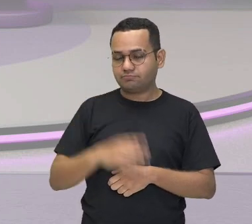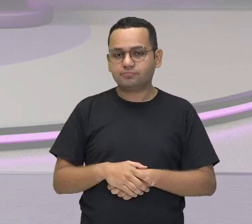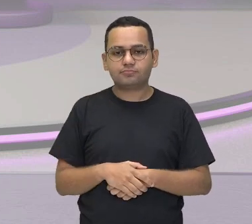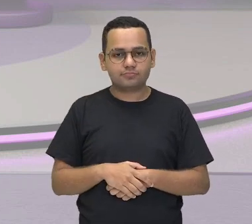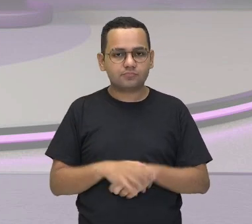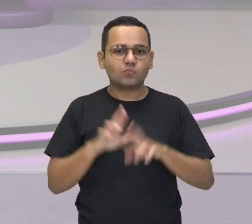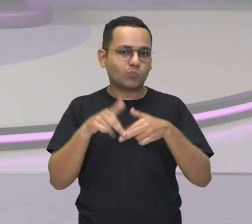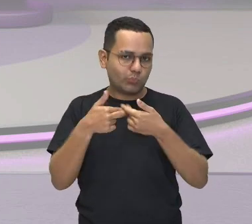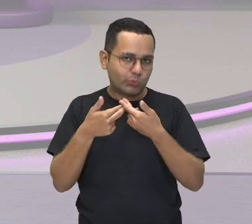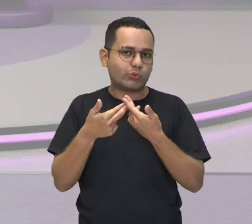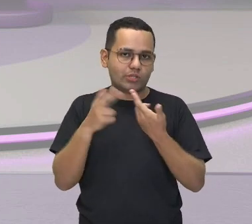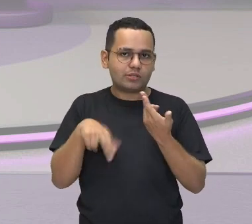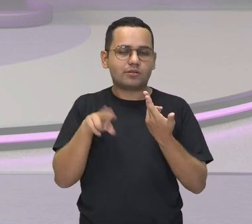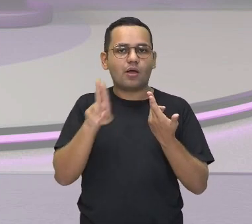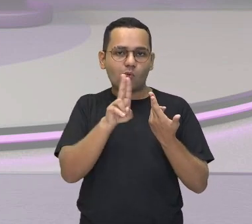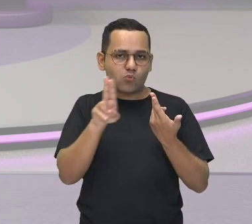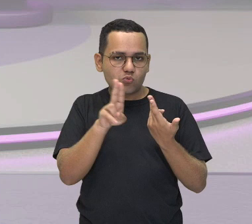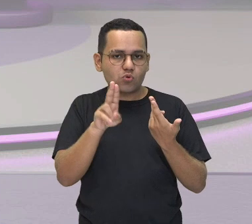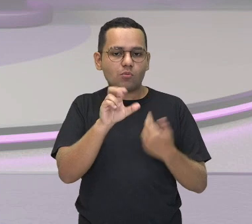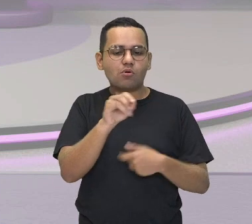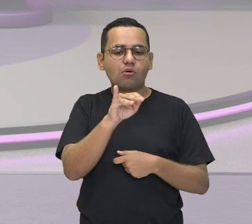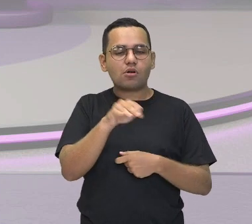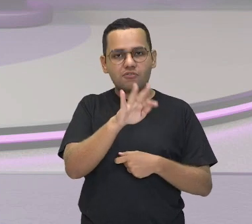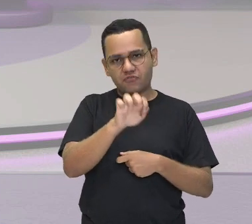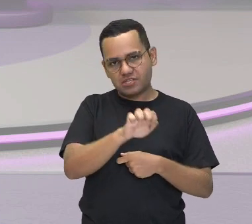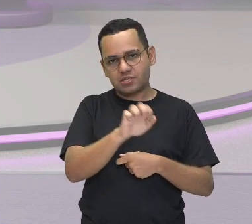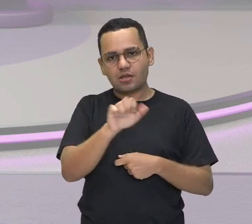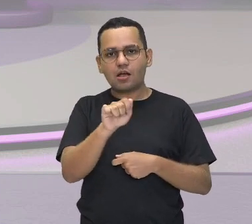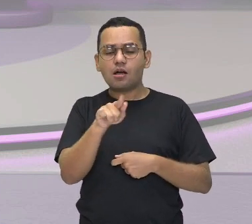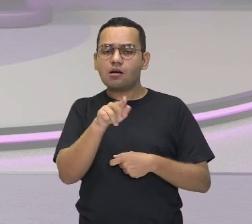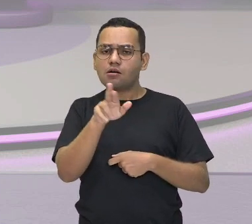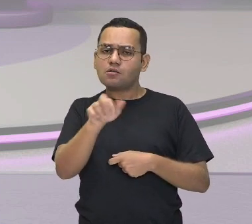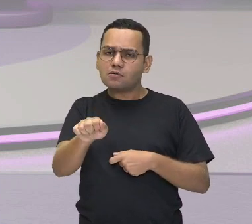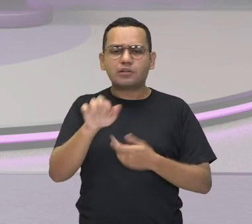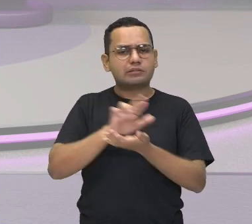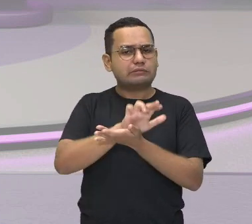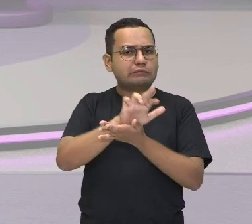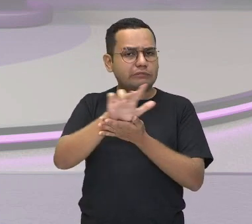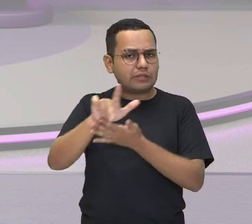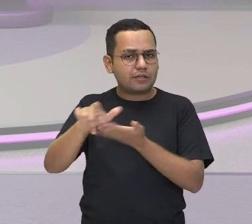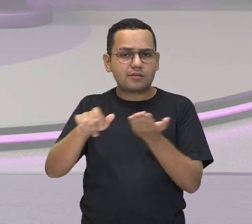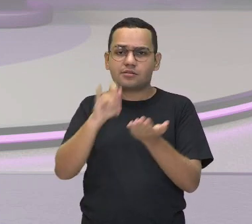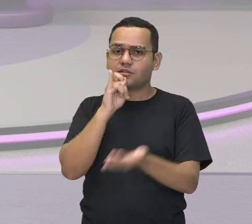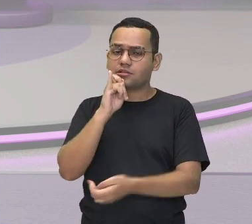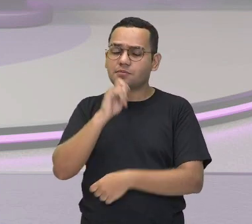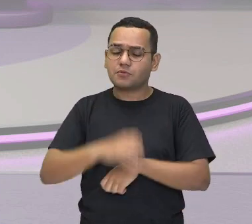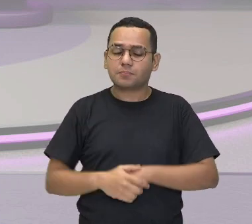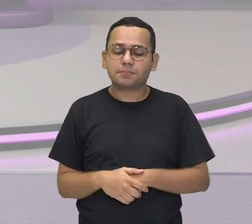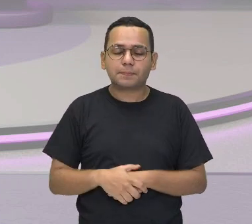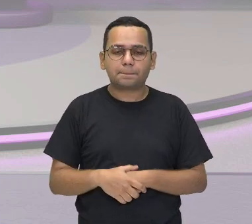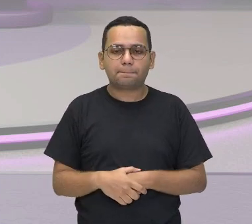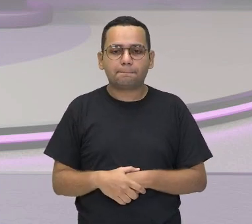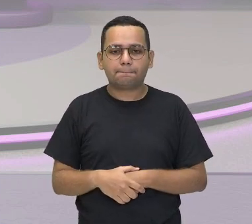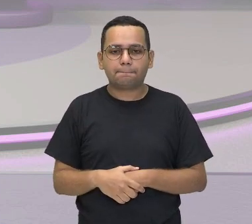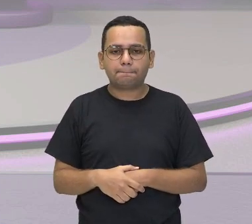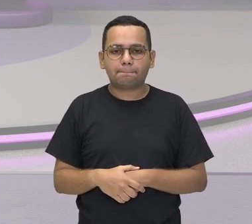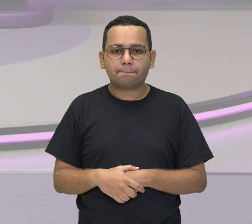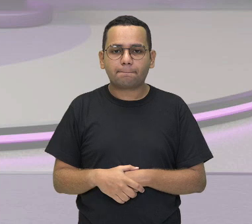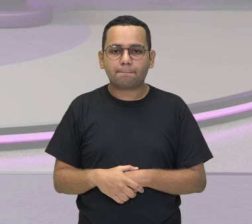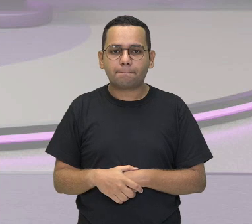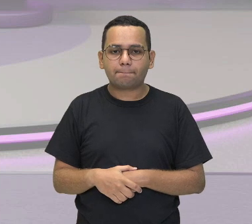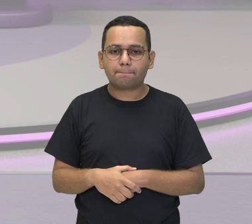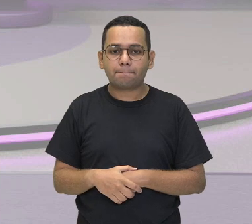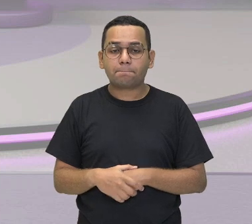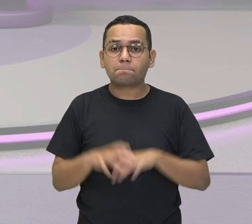aí de coeficiente angular de uma reta. Aqui são vários exemplos que nós temos aqui na nossa imagem, tá bom? Então, conforme